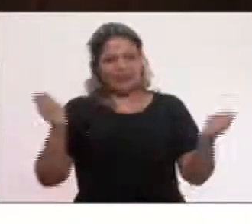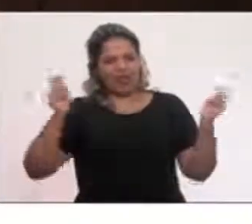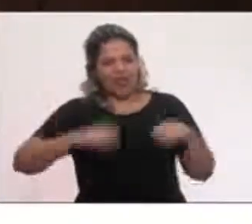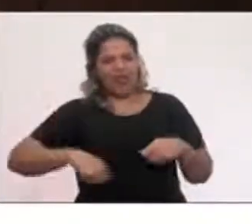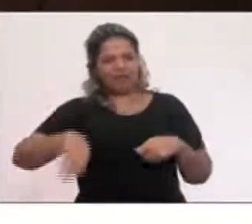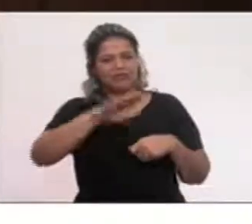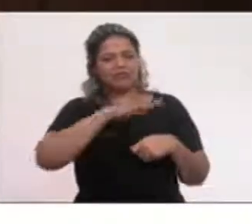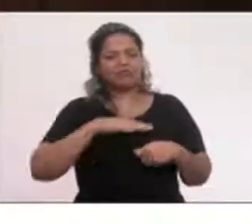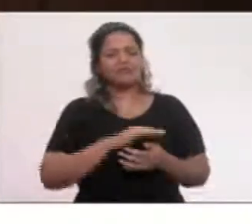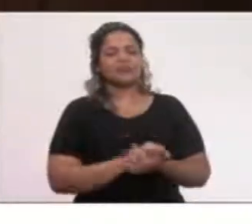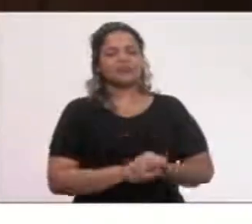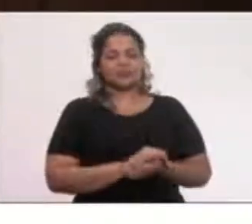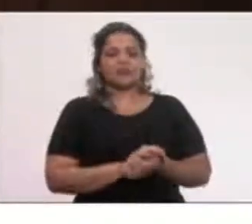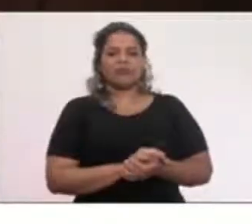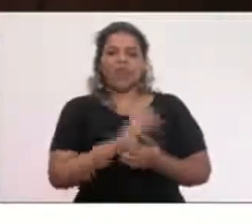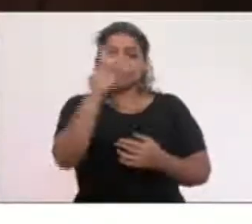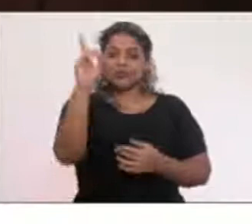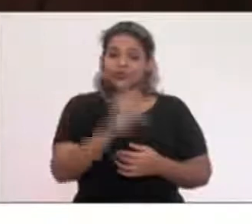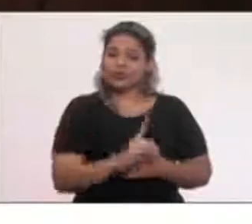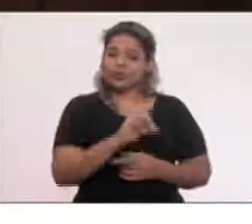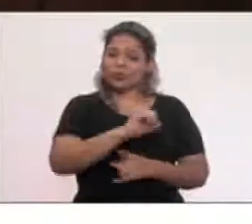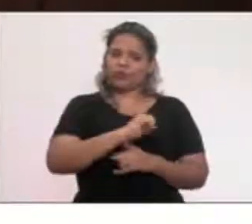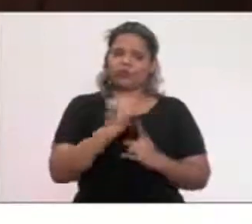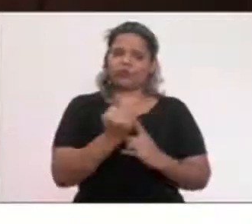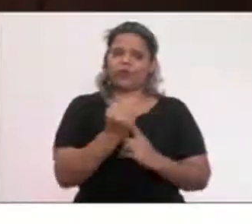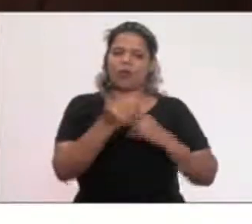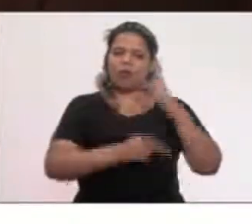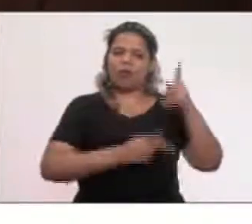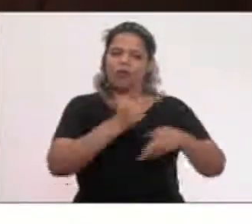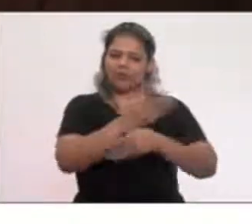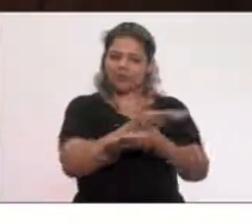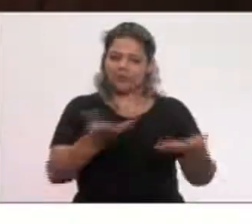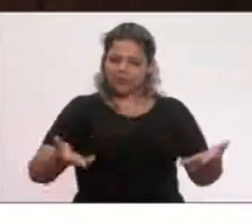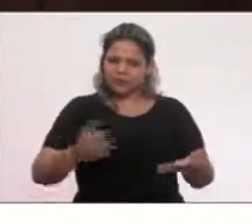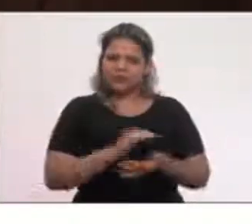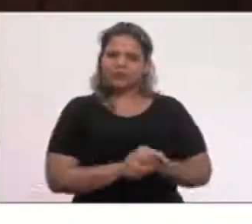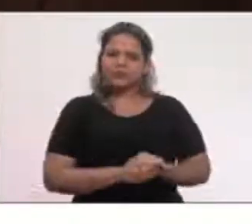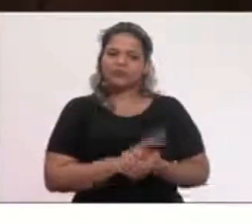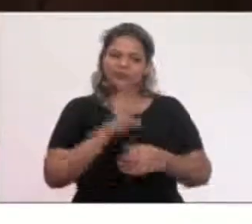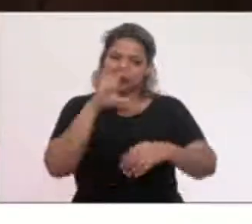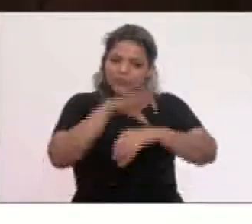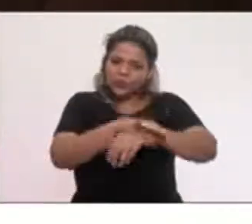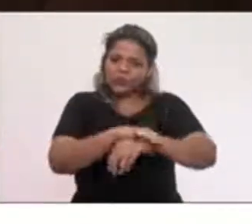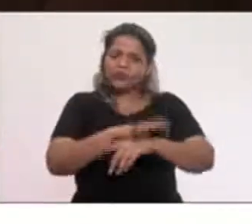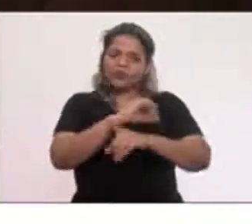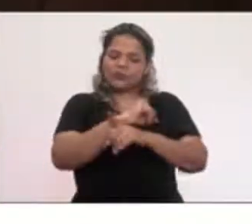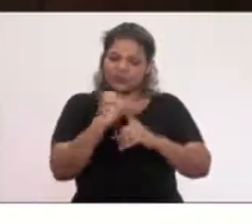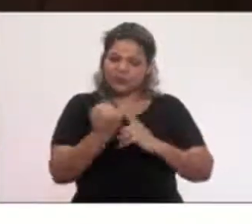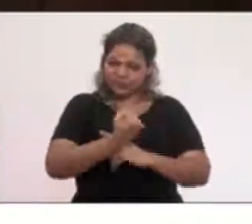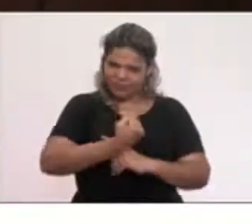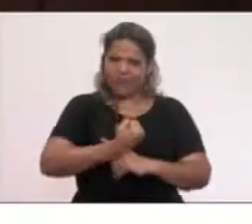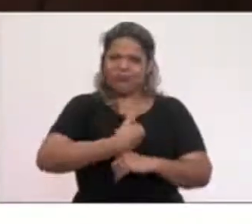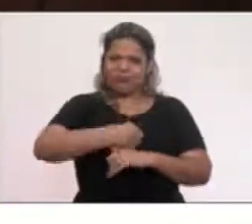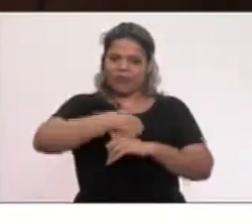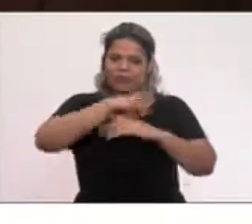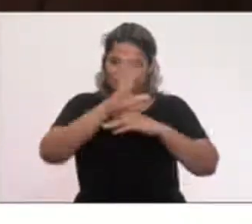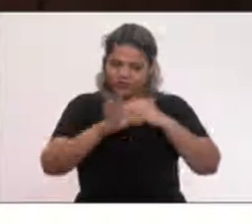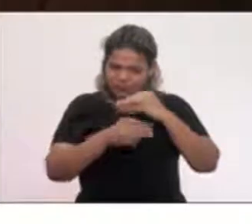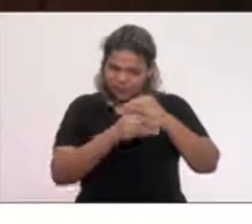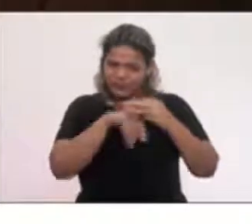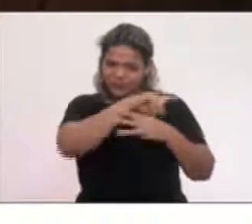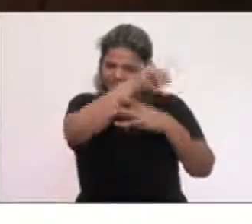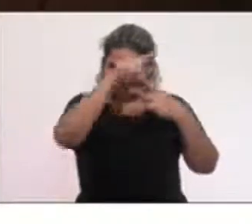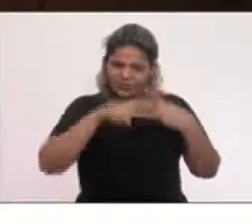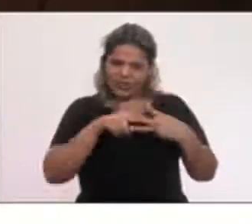garantia de direitos sociais para a população. A Seguridade Social, composta por esses